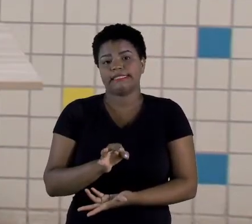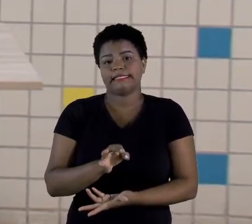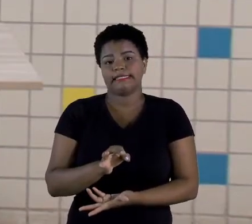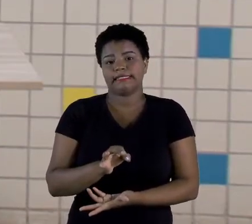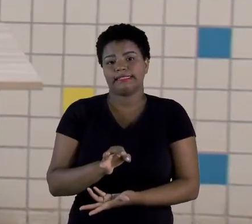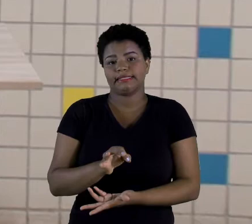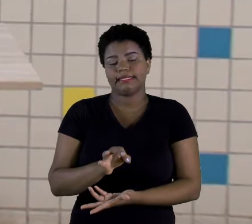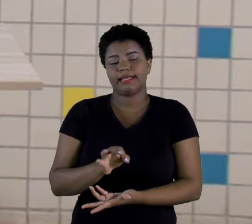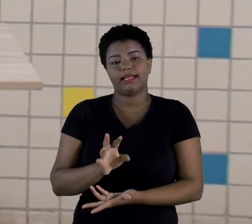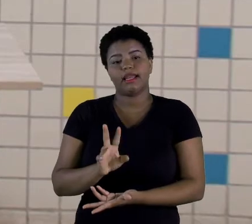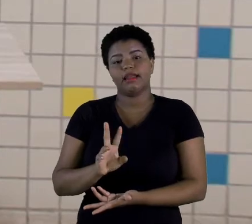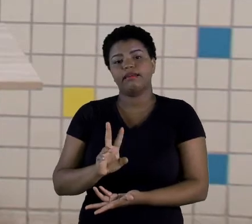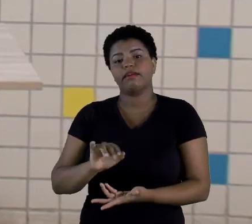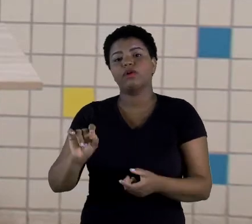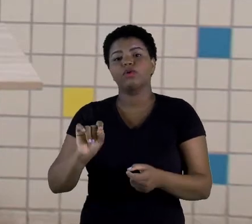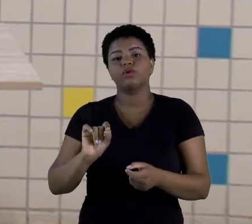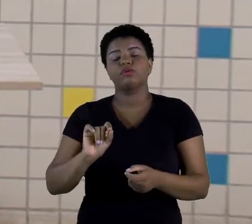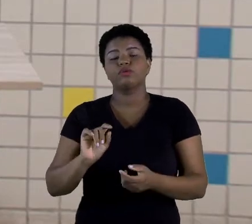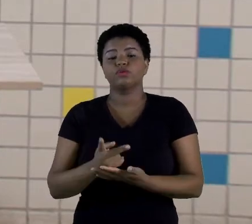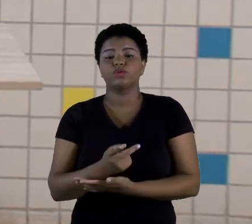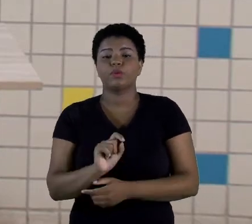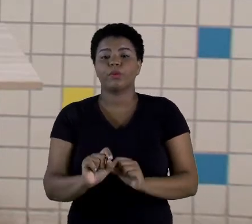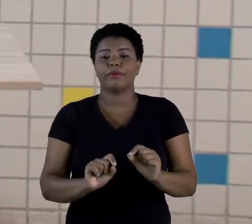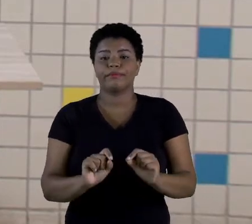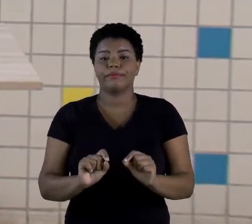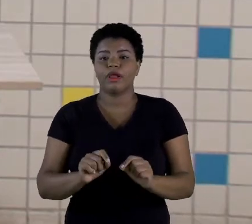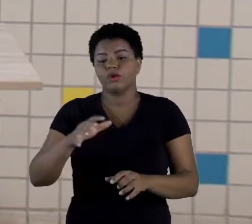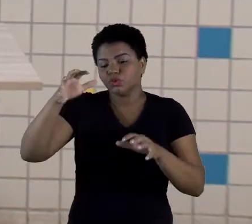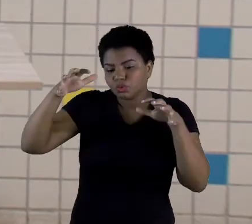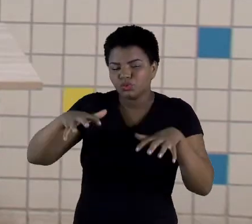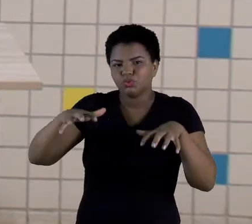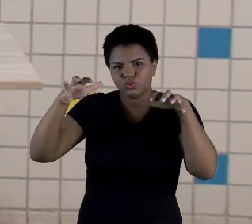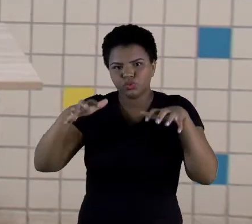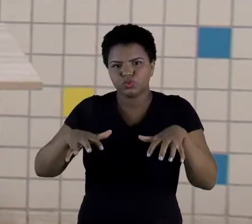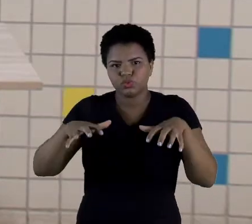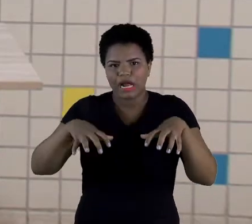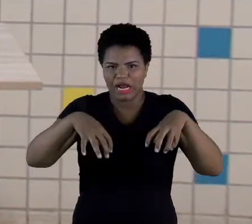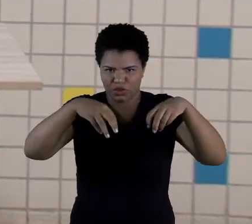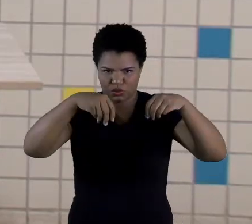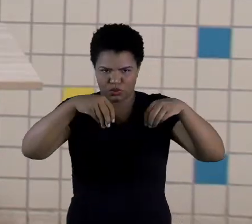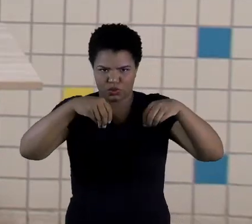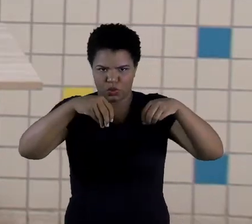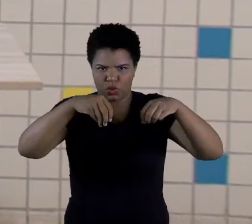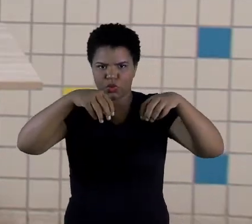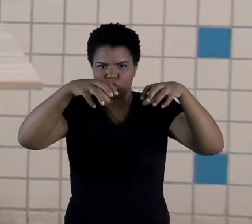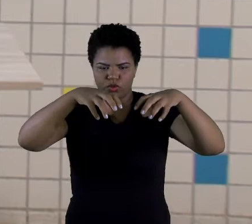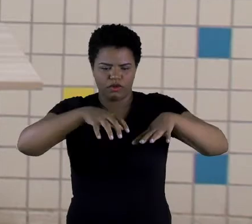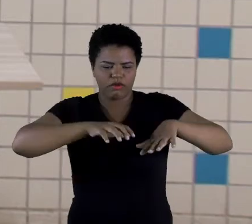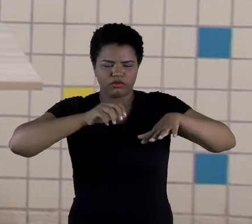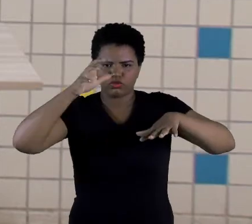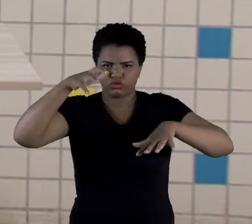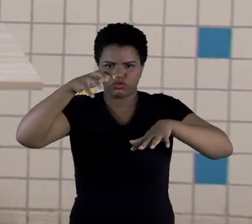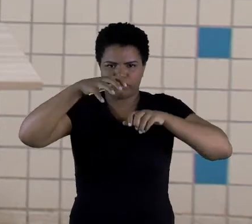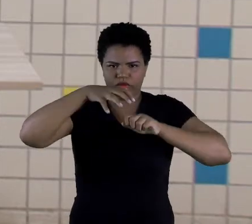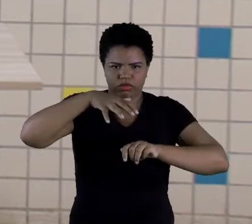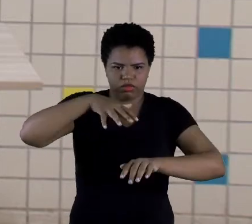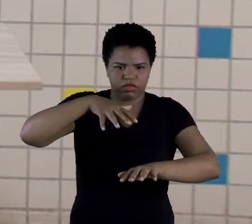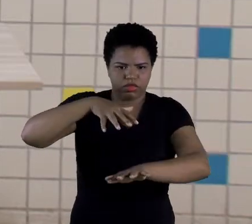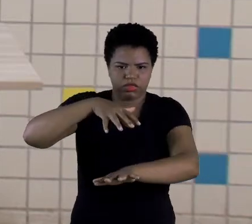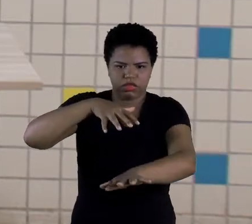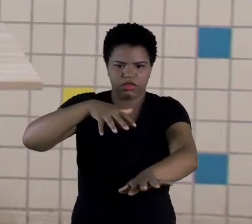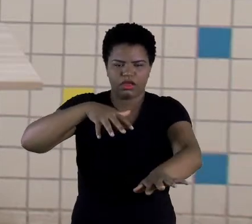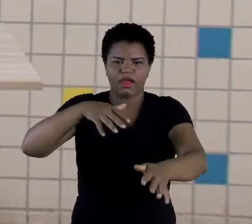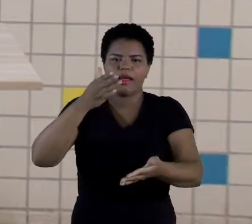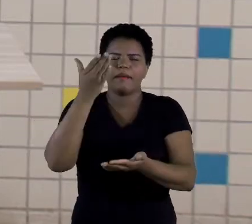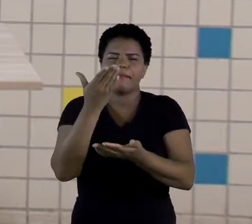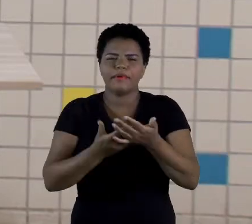aí vem o quê? Com as chuvas, né? Esse solo vai ser lavado e ele vai perdendo o quê? A sua força, a